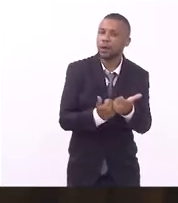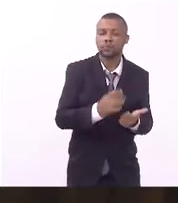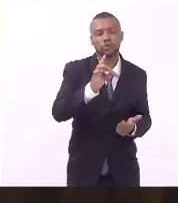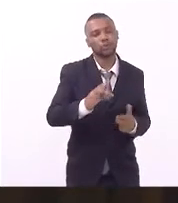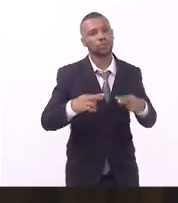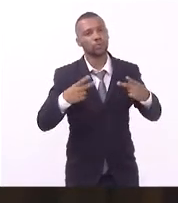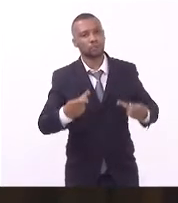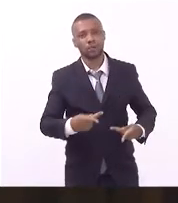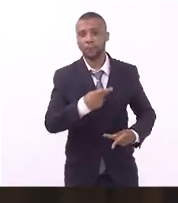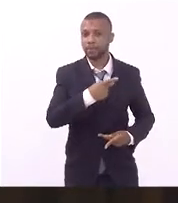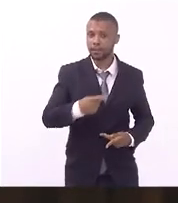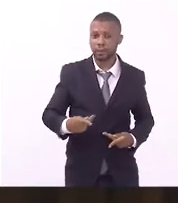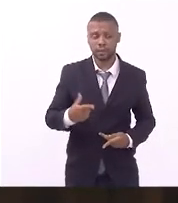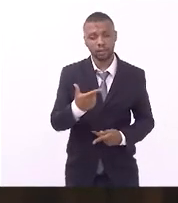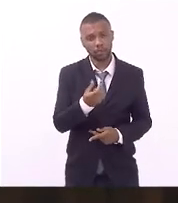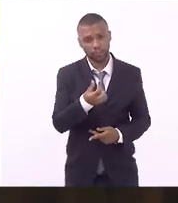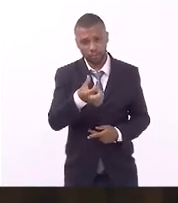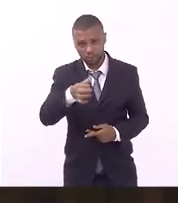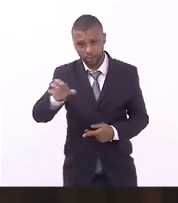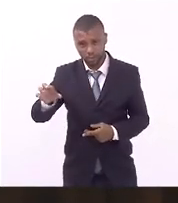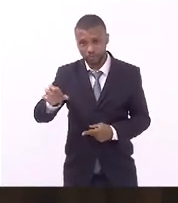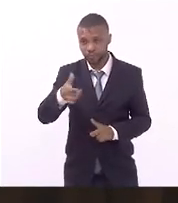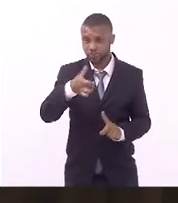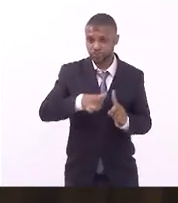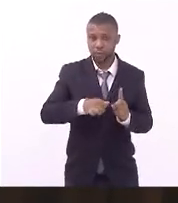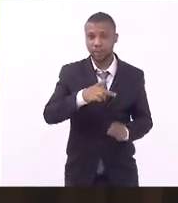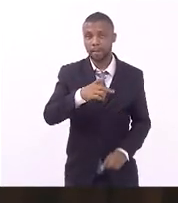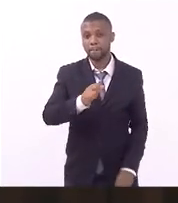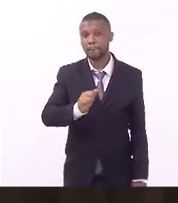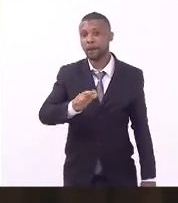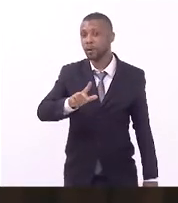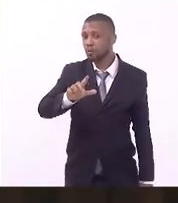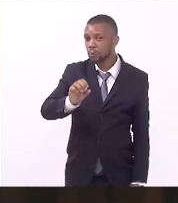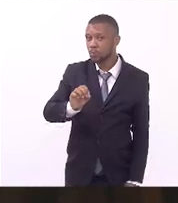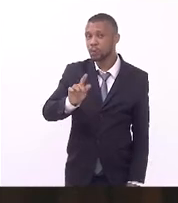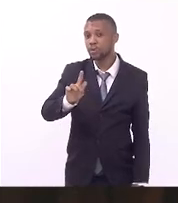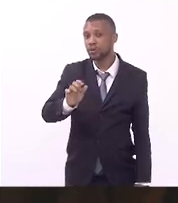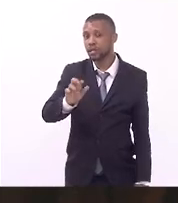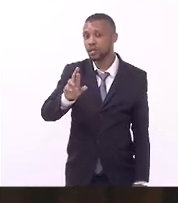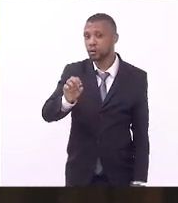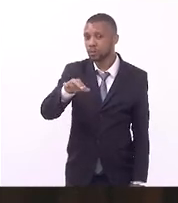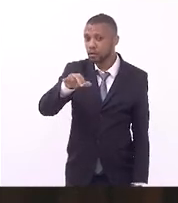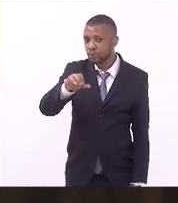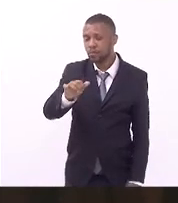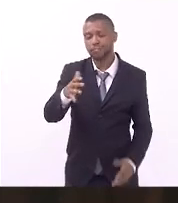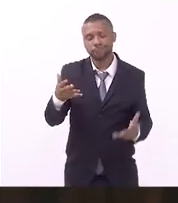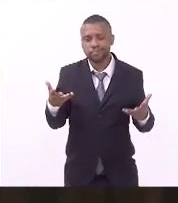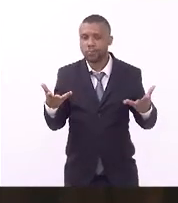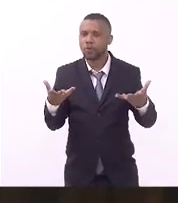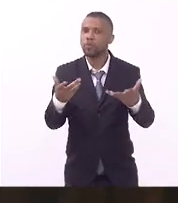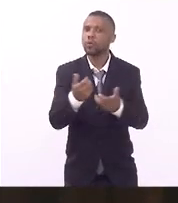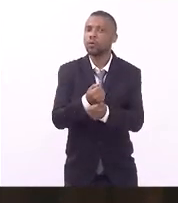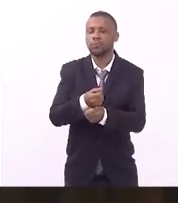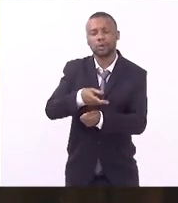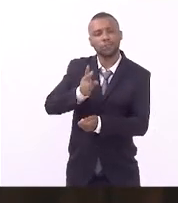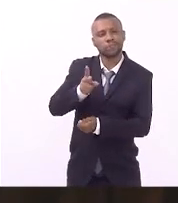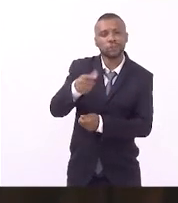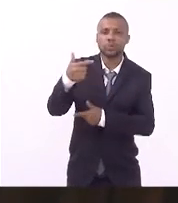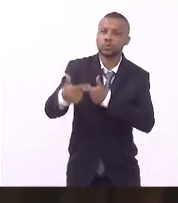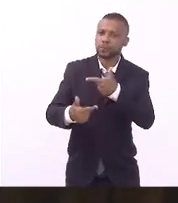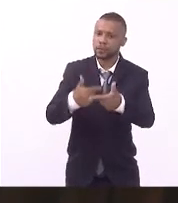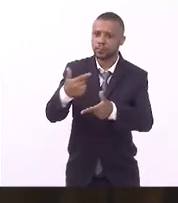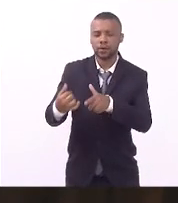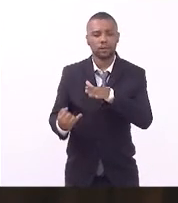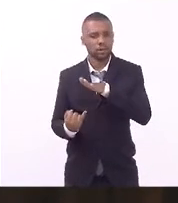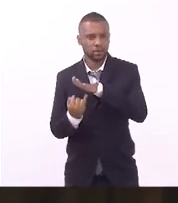ABI desde 2019, o jornalista Paulo Jerônimo de Souza, o Pajé, segue brilhantemente dando continuidade à missão